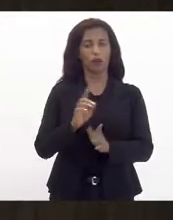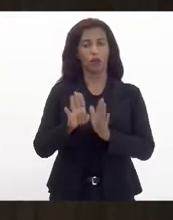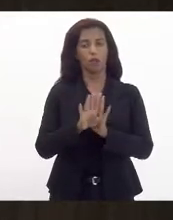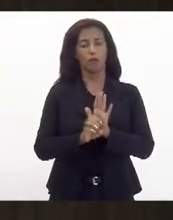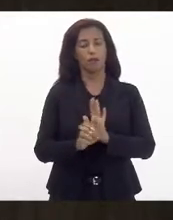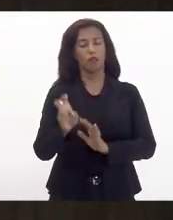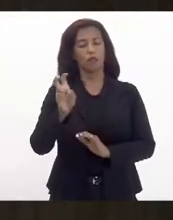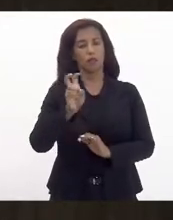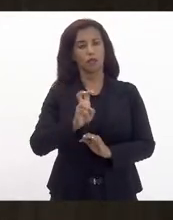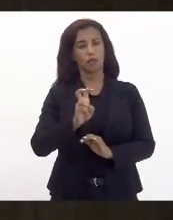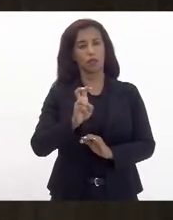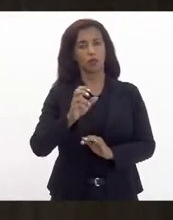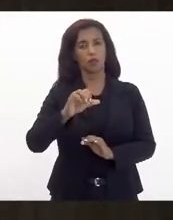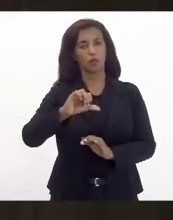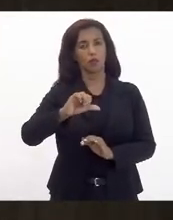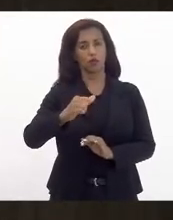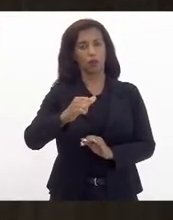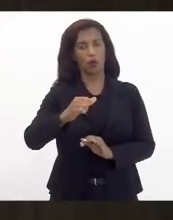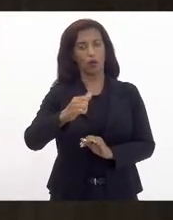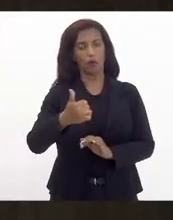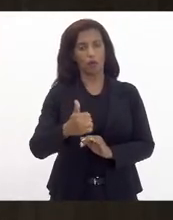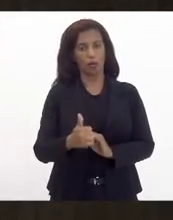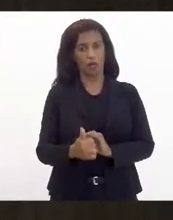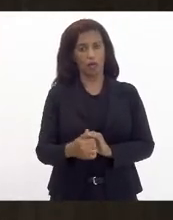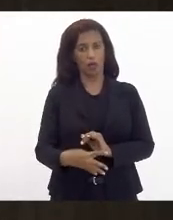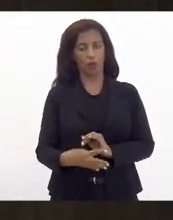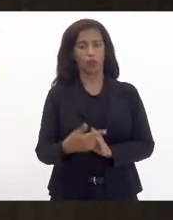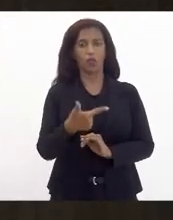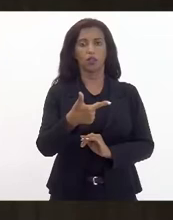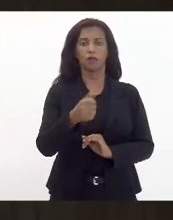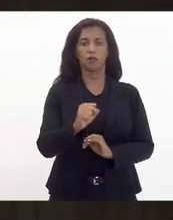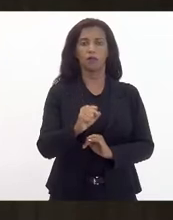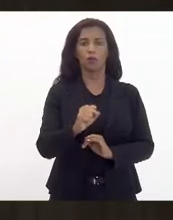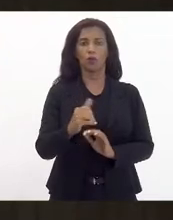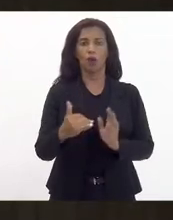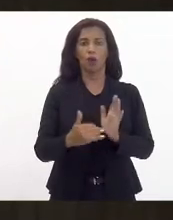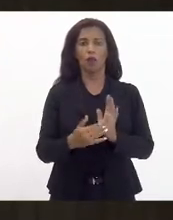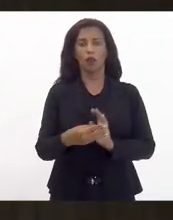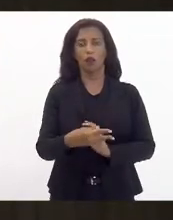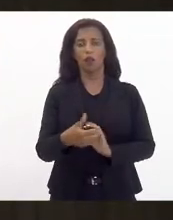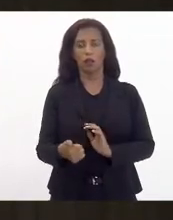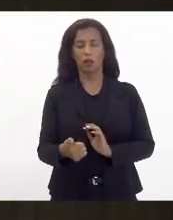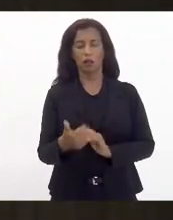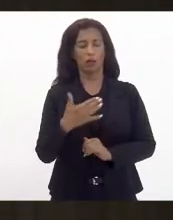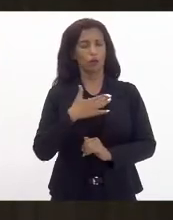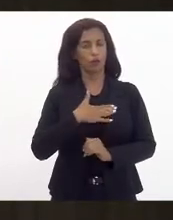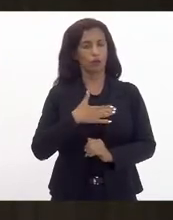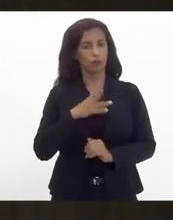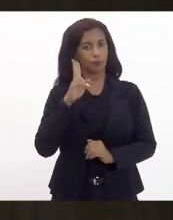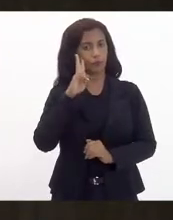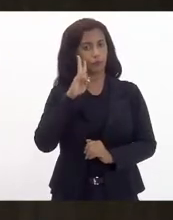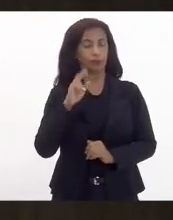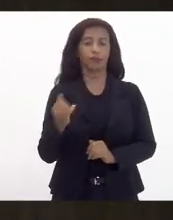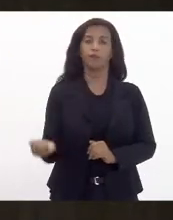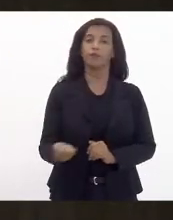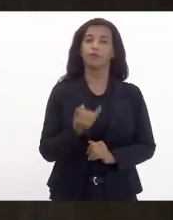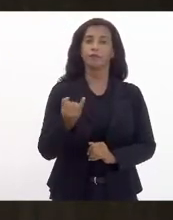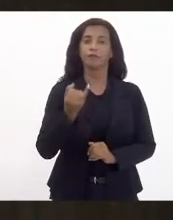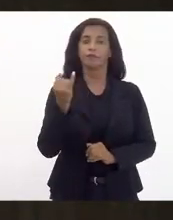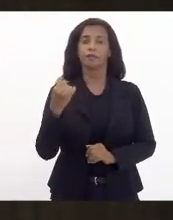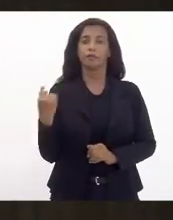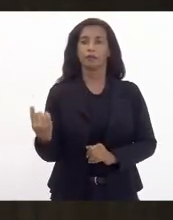5 de 9 a 14 e 28 a 31 gostaria aqui de ressaltar a importância